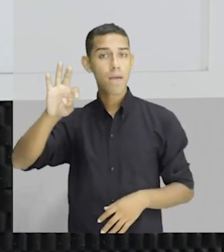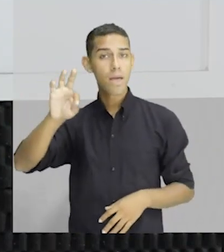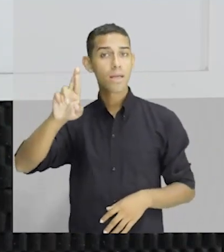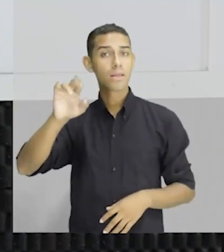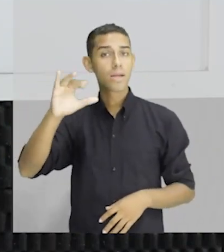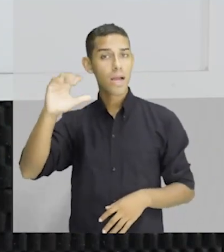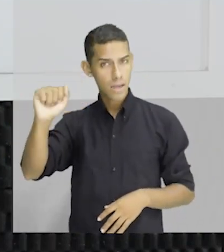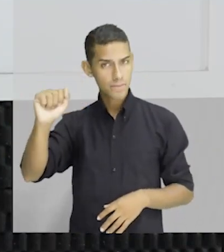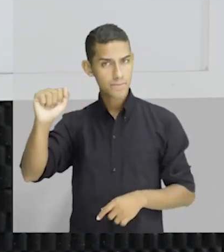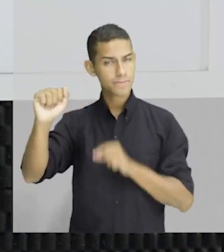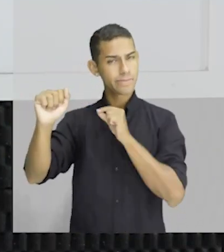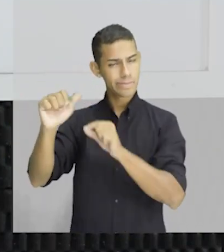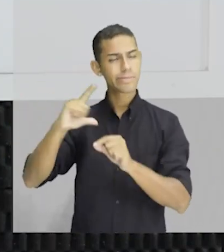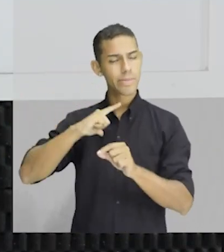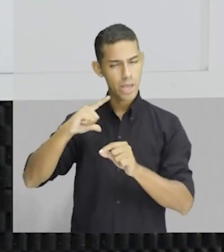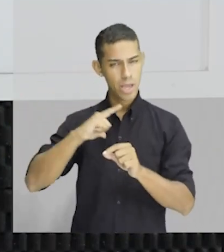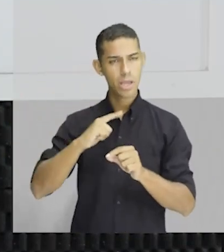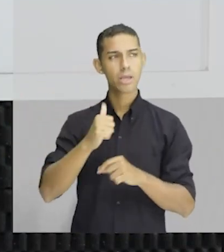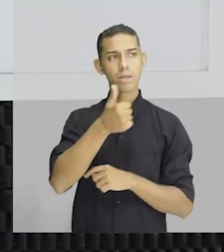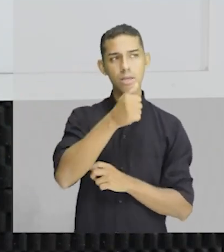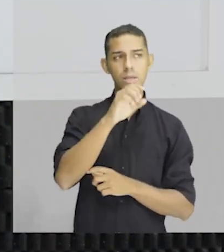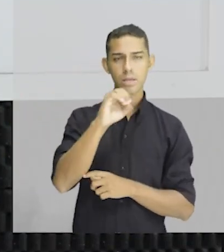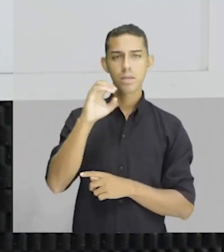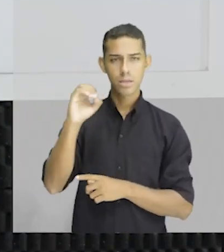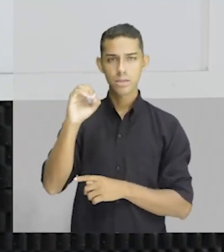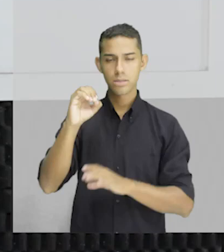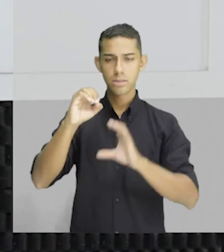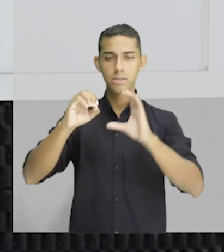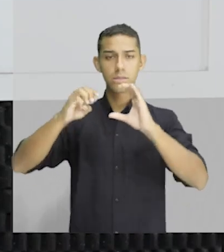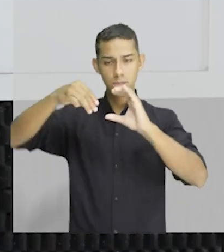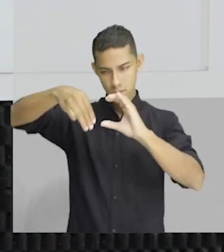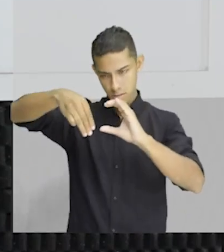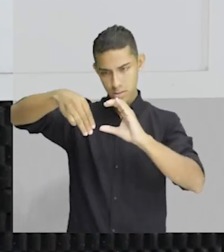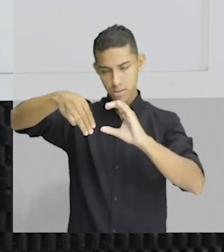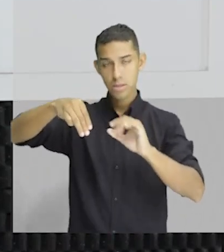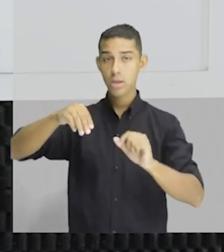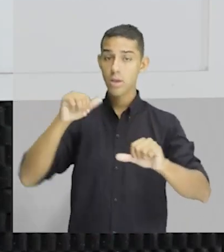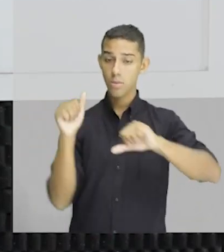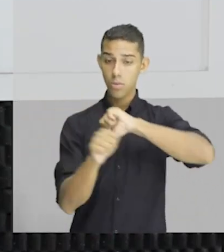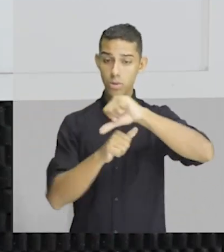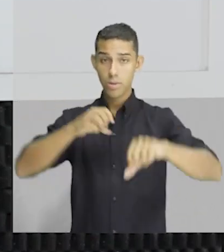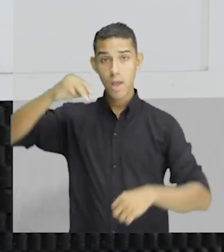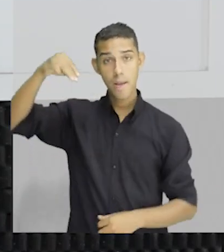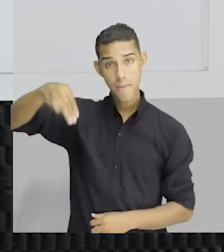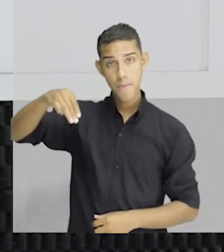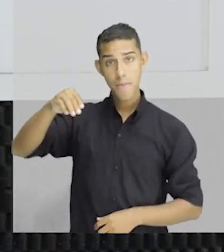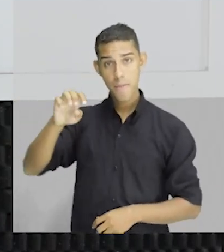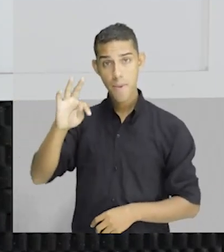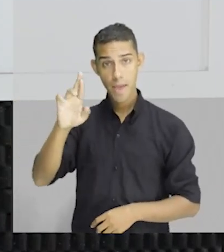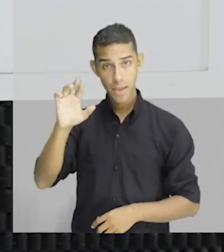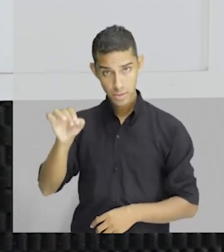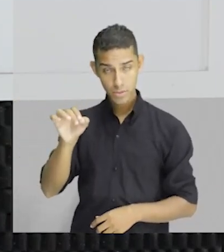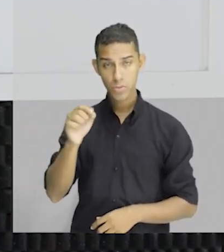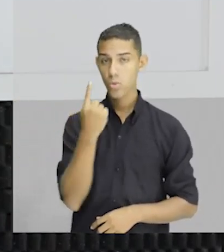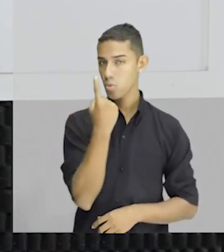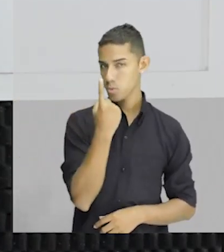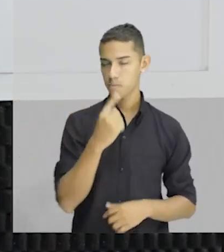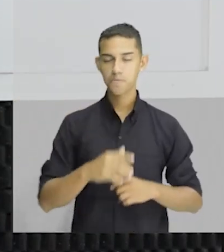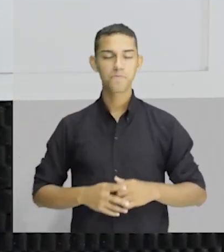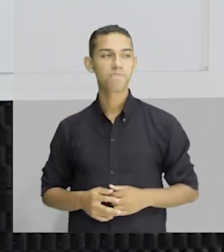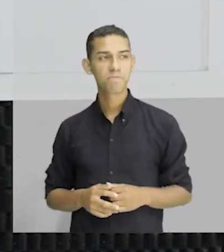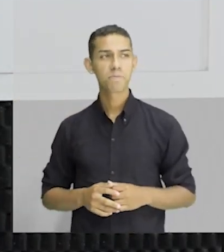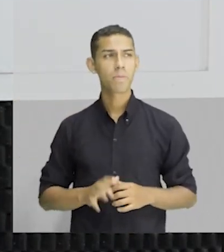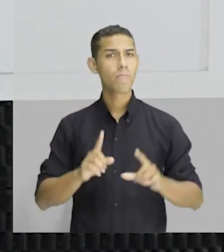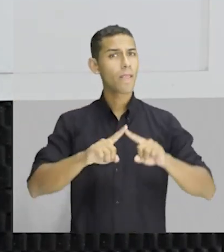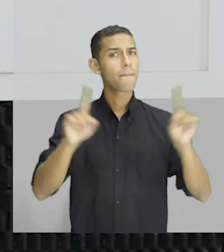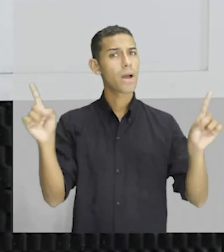100 centímetros, ou seja, 1 metro. Só que o latão e o aço, eles